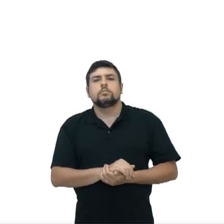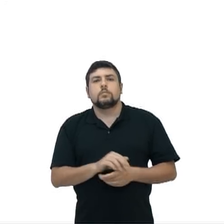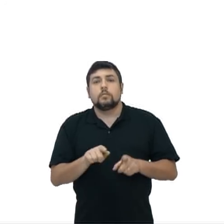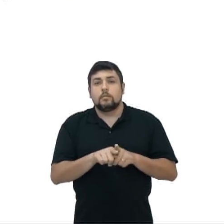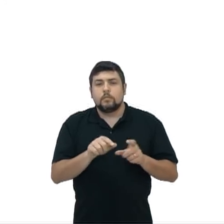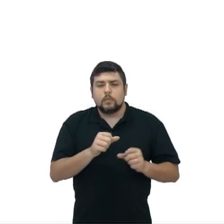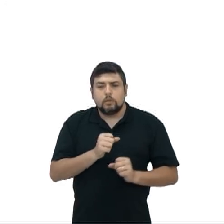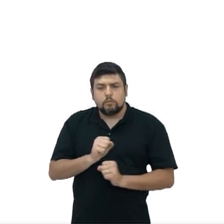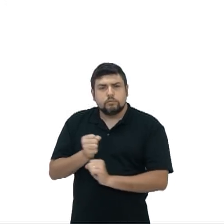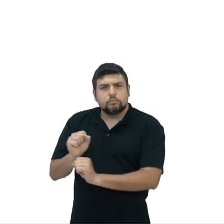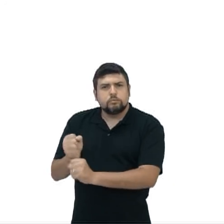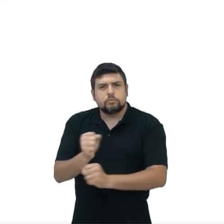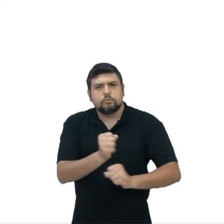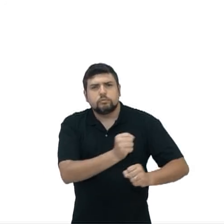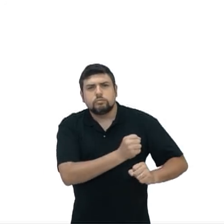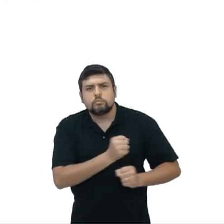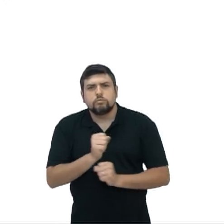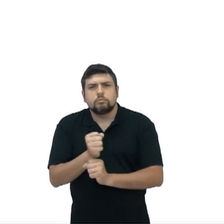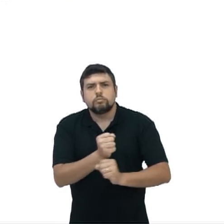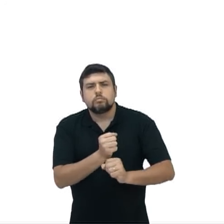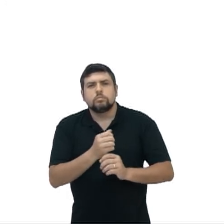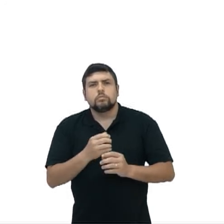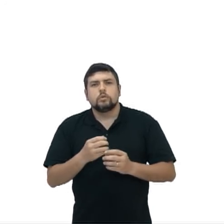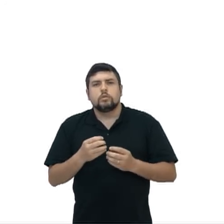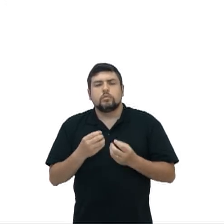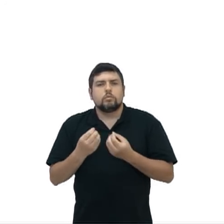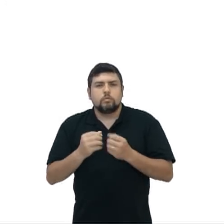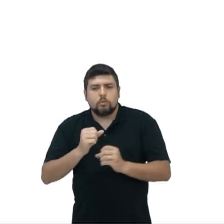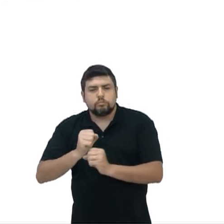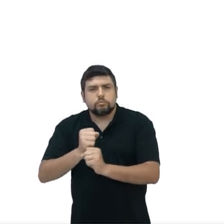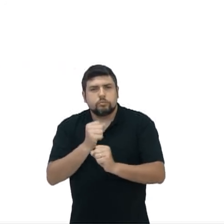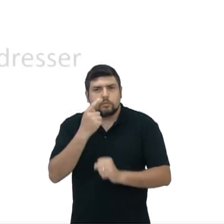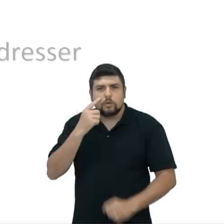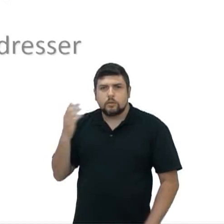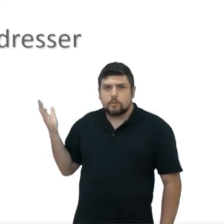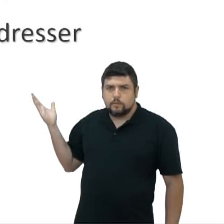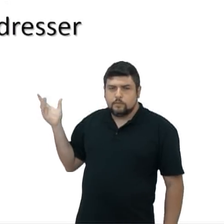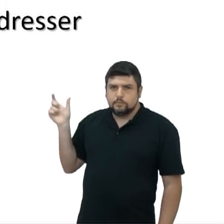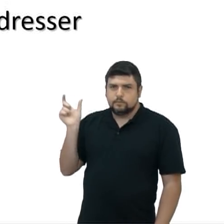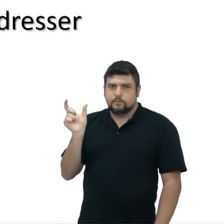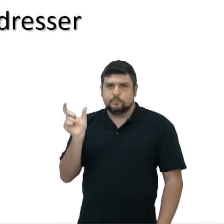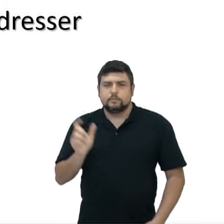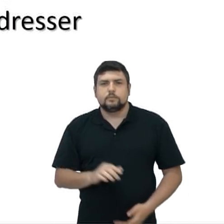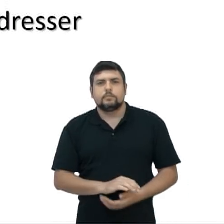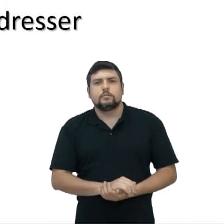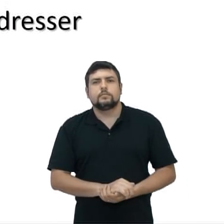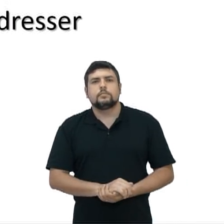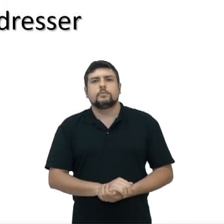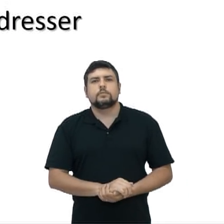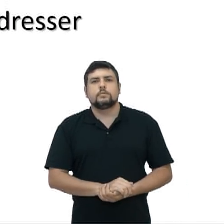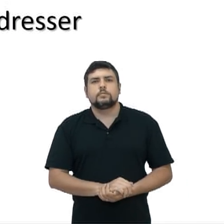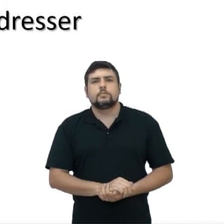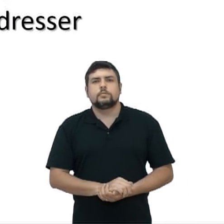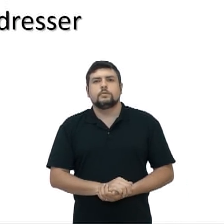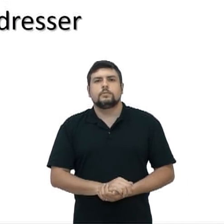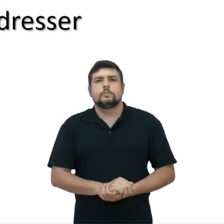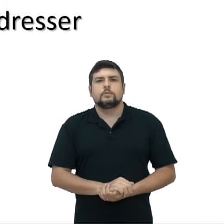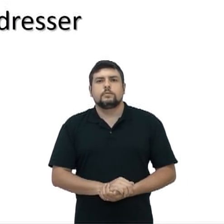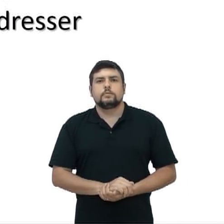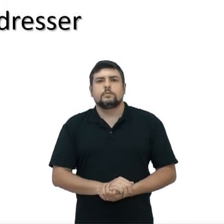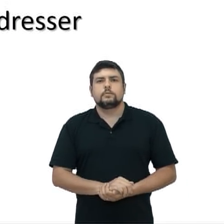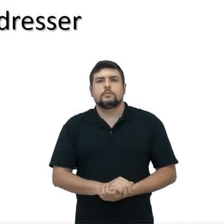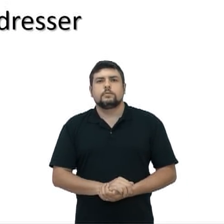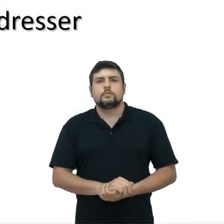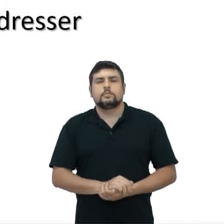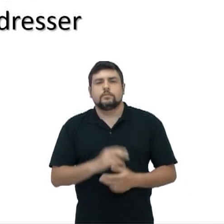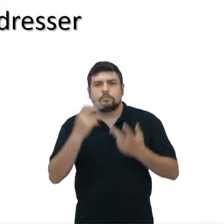Ele limpa, né? Ele clean, então ele é o cleaner. E o nosso cabeleireiro, hairdresser. Olha lá